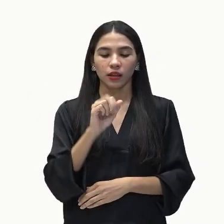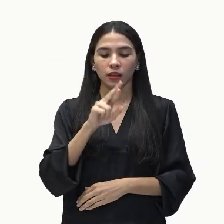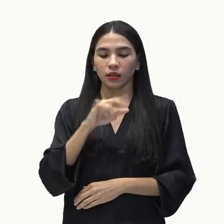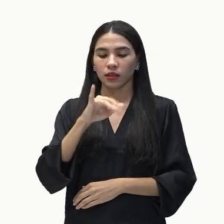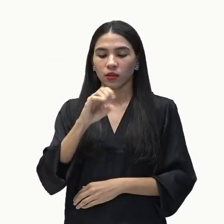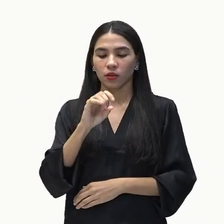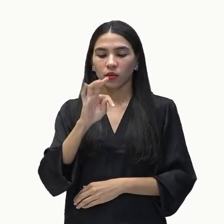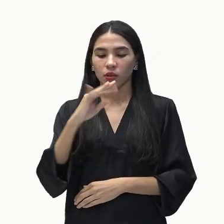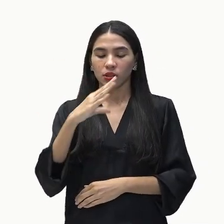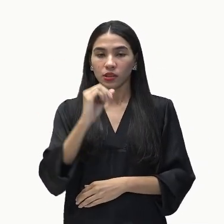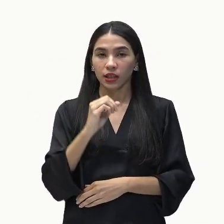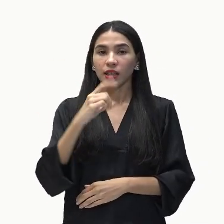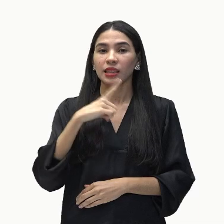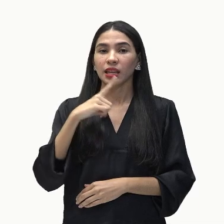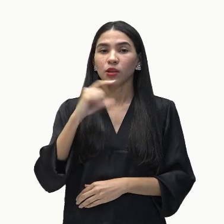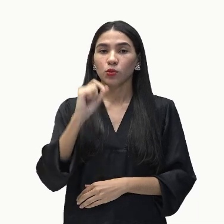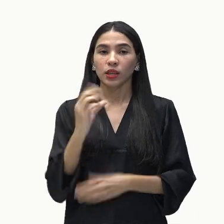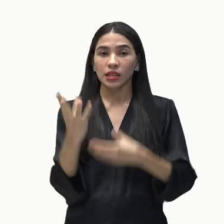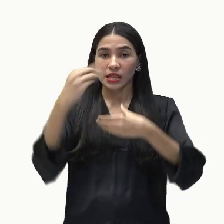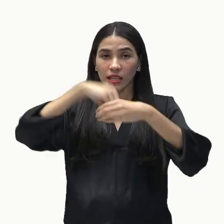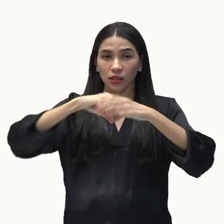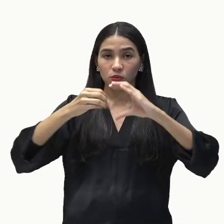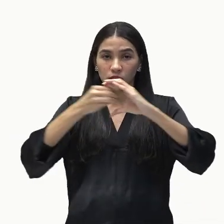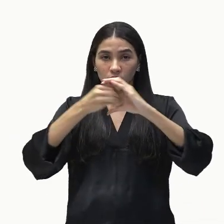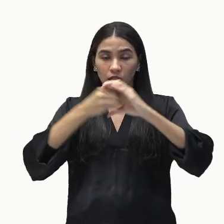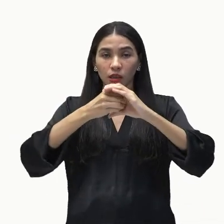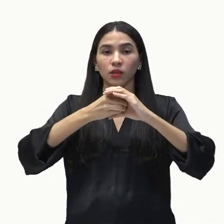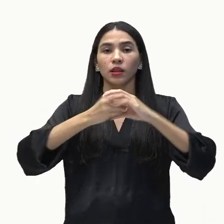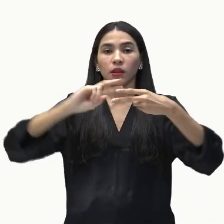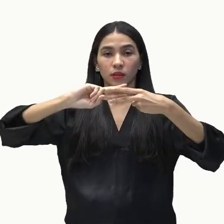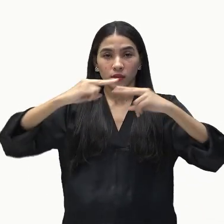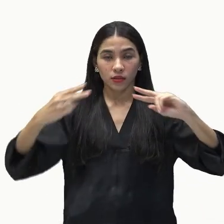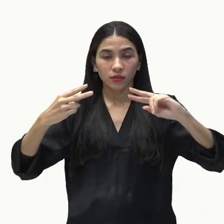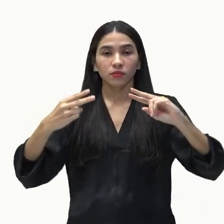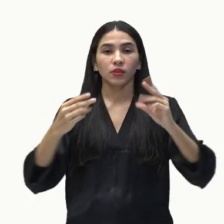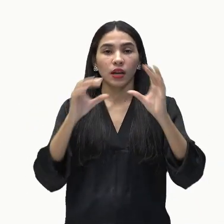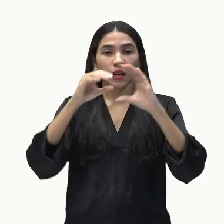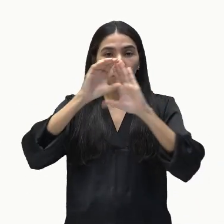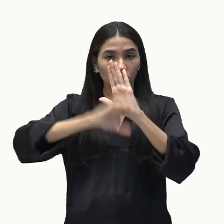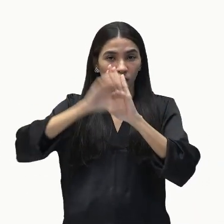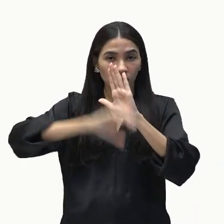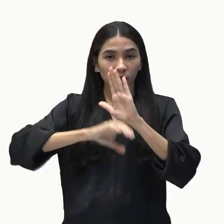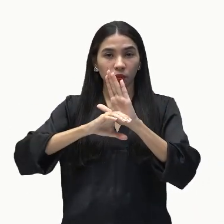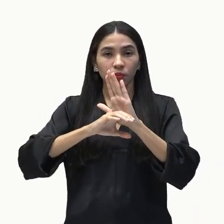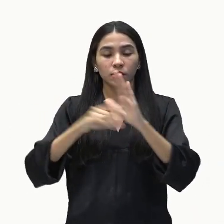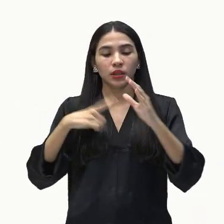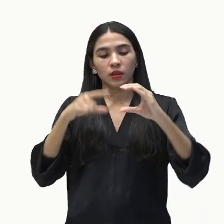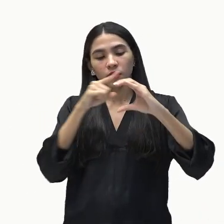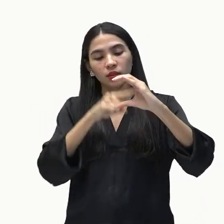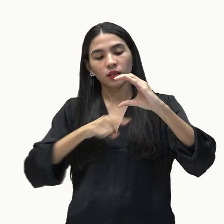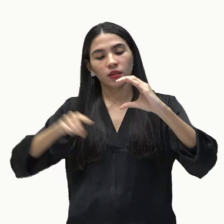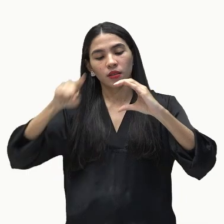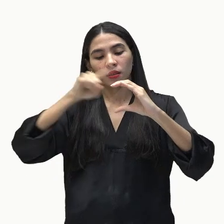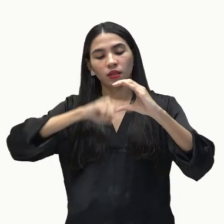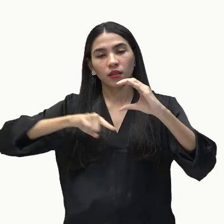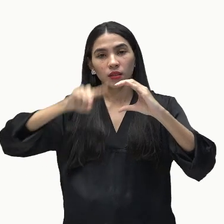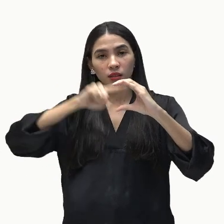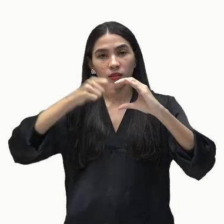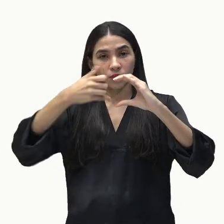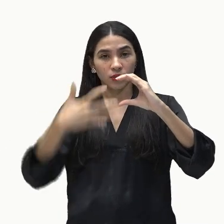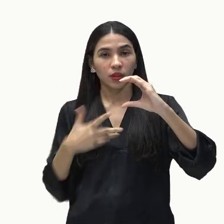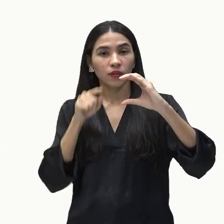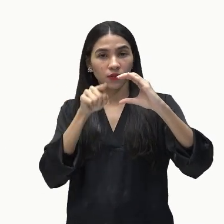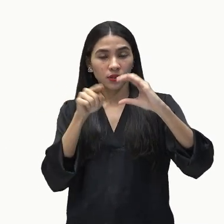que possui material genético bem definido através de uma membrana nuclear, didaticamente para exemplificar para